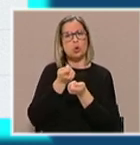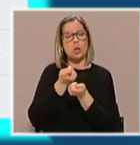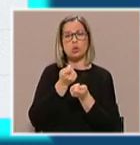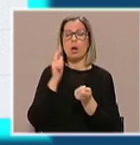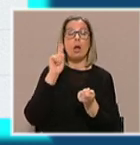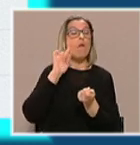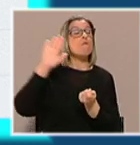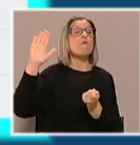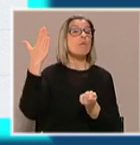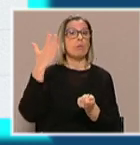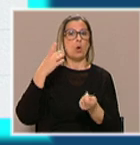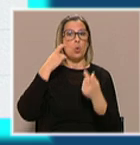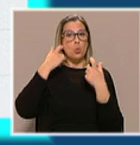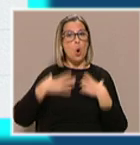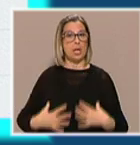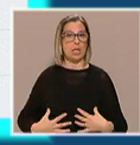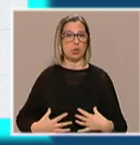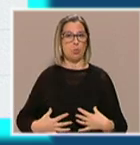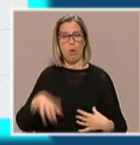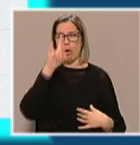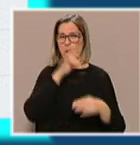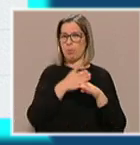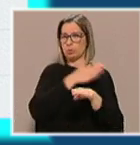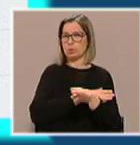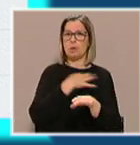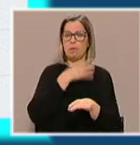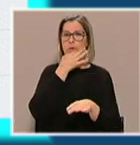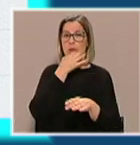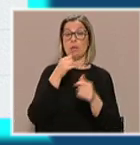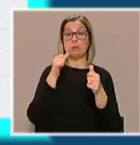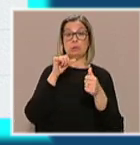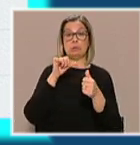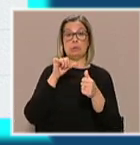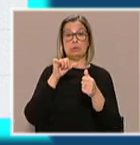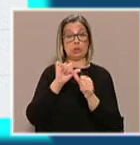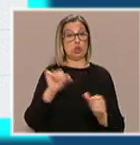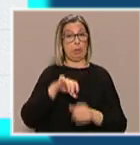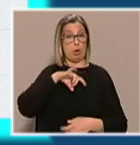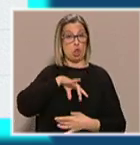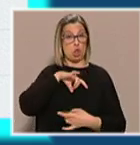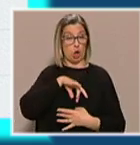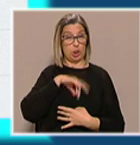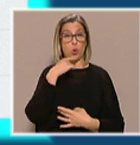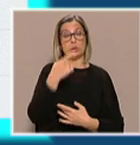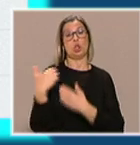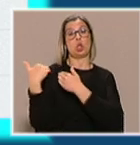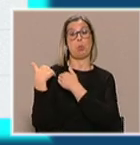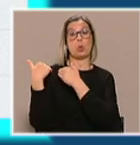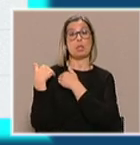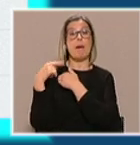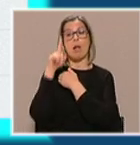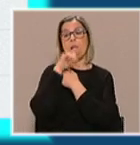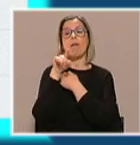organismo. Lembrem-se, quando nós falamos do sistema endócrino, o responsável pela coordenação do sistema endócrino, que